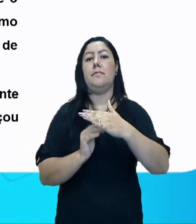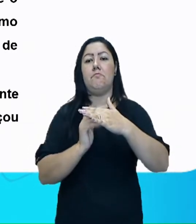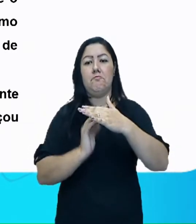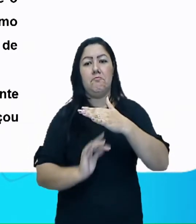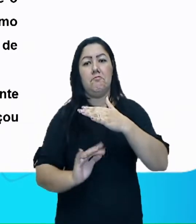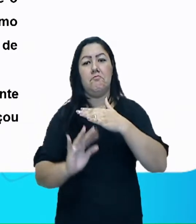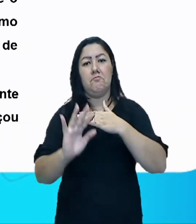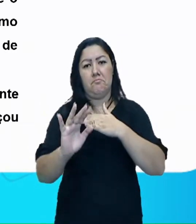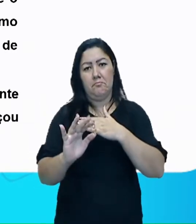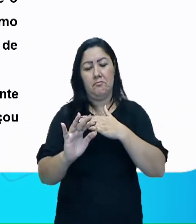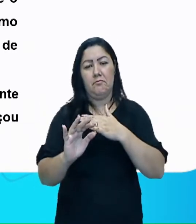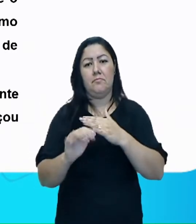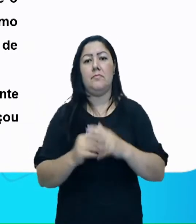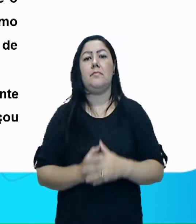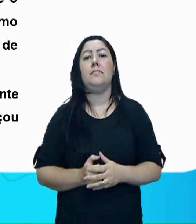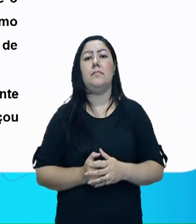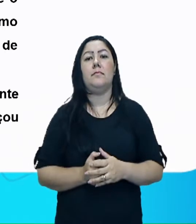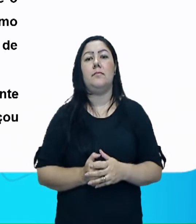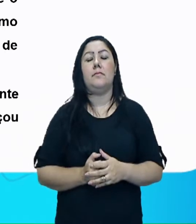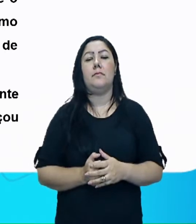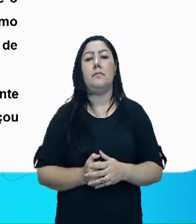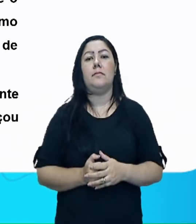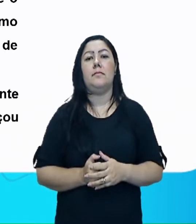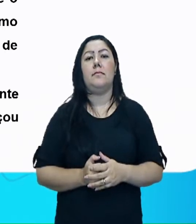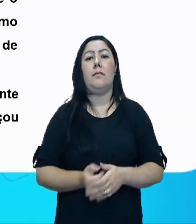Em 1920,